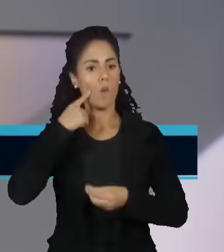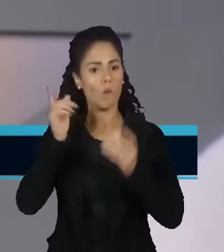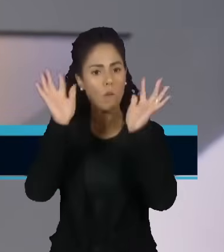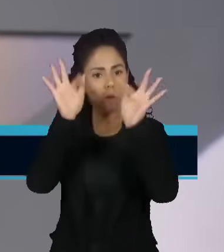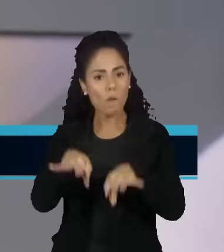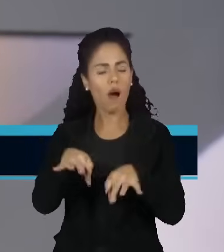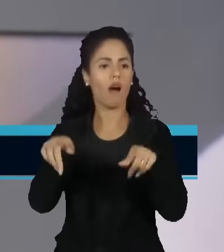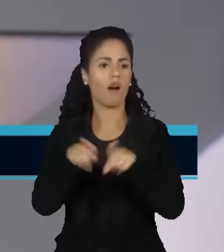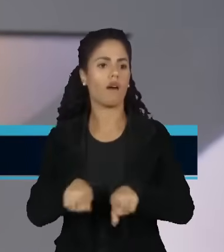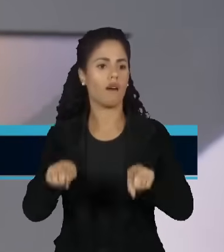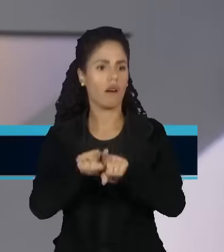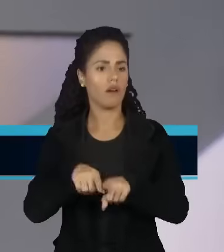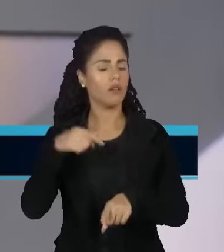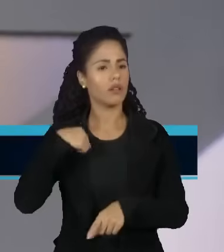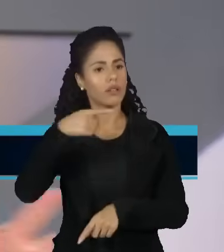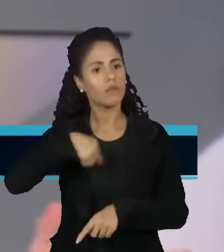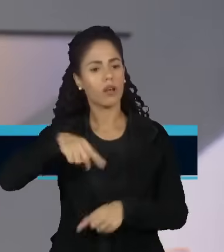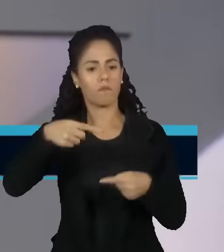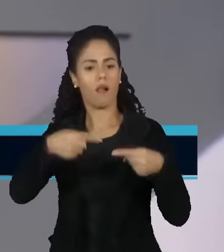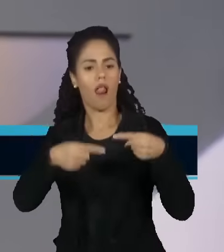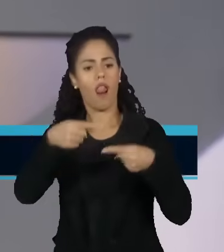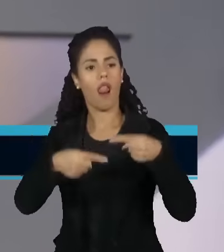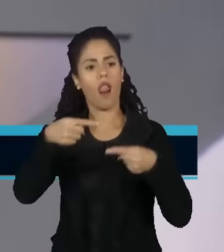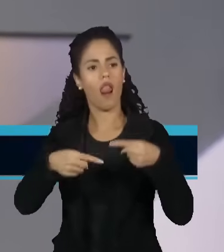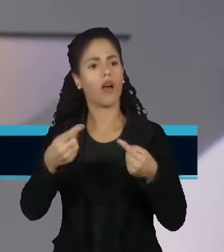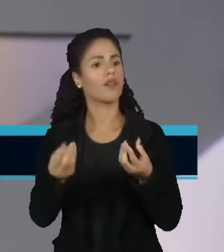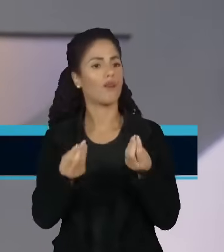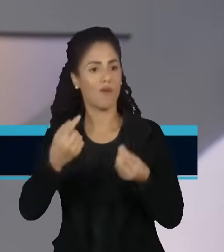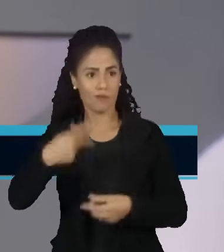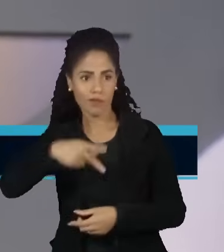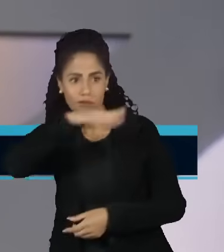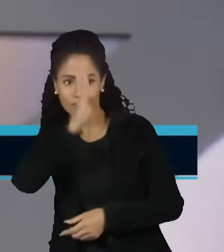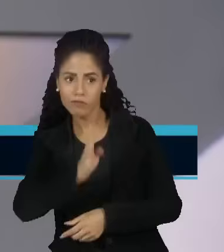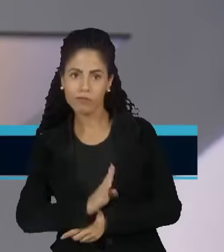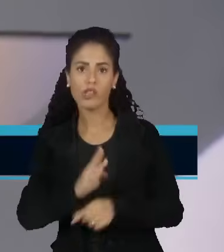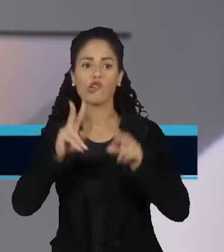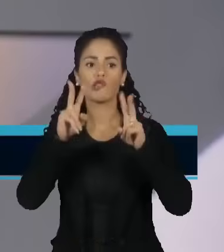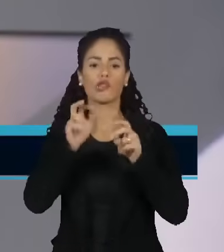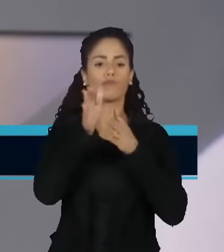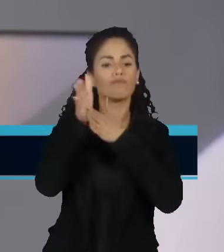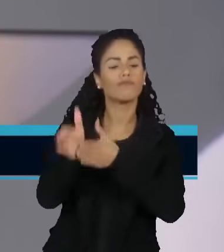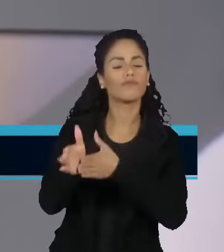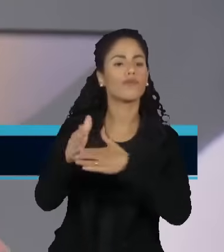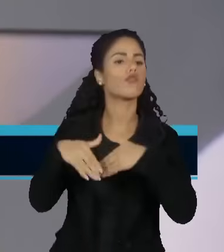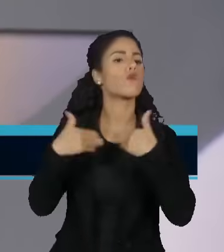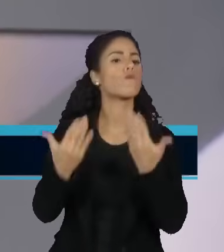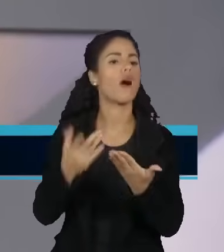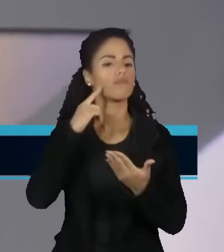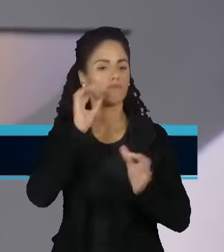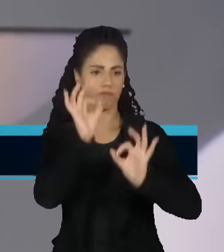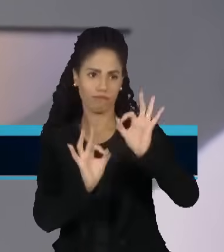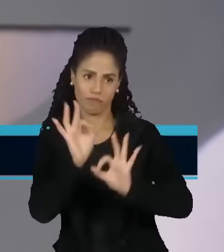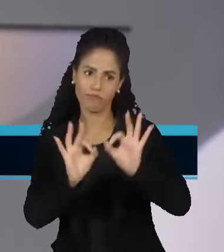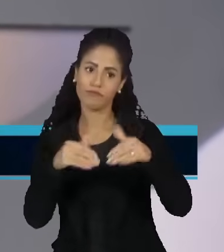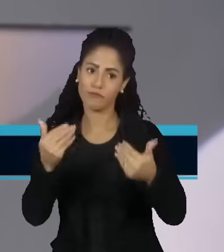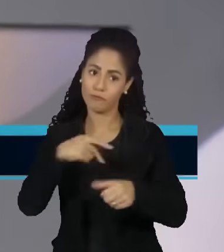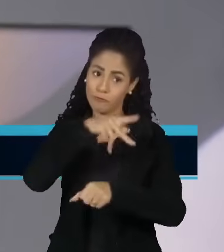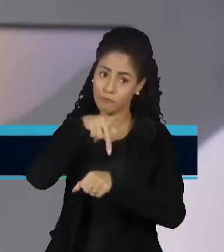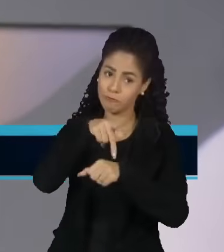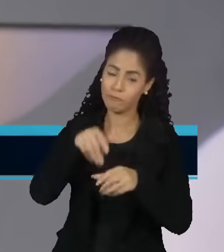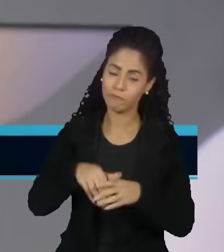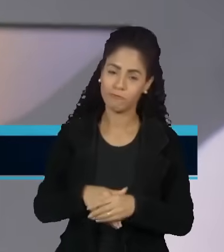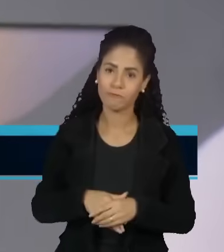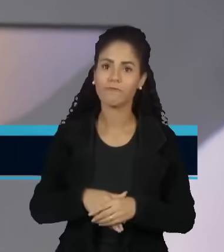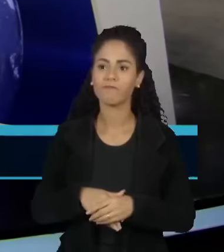que não quer dizer que, do ponto de vista político, ainda não tem um grande debate a ser feito no Brasil sobre os caminhos aí do nosso projeto, enfim, de país.